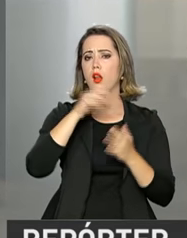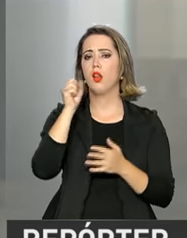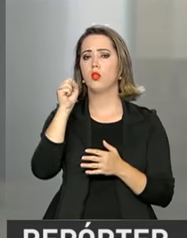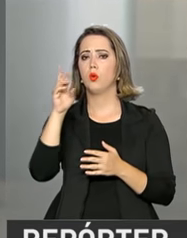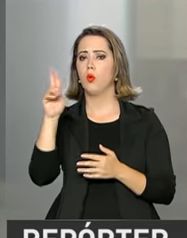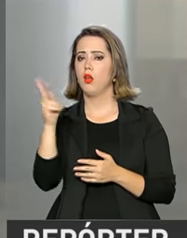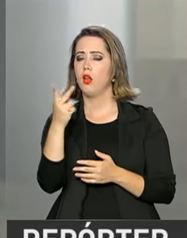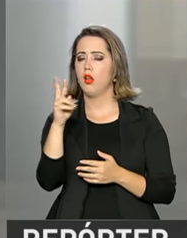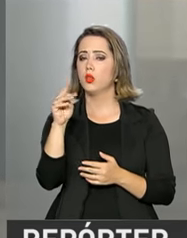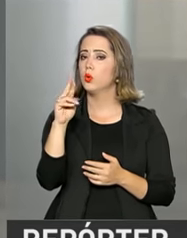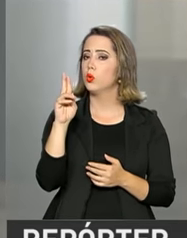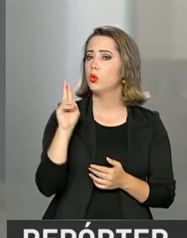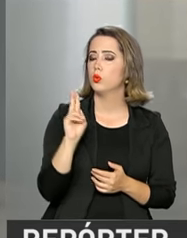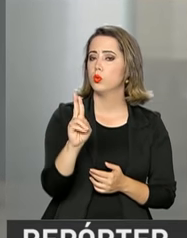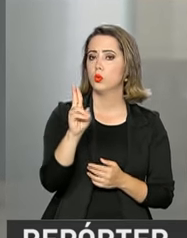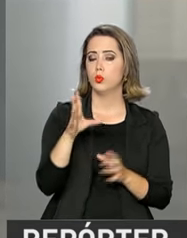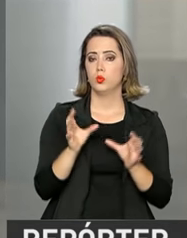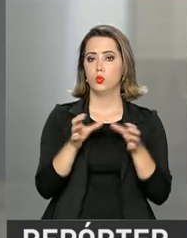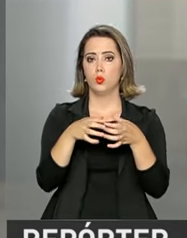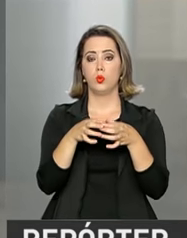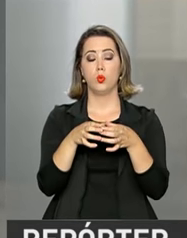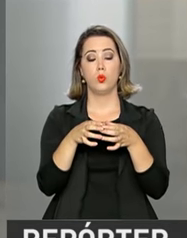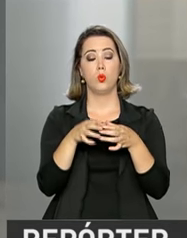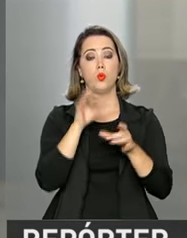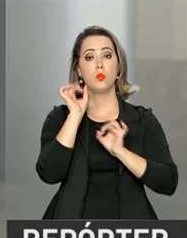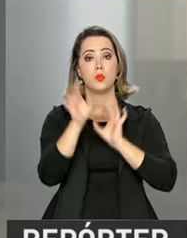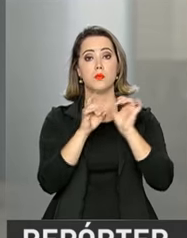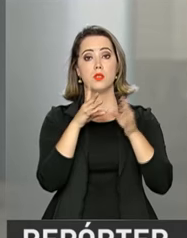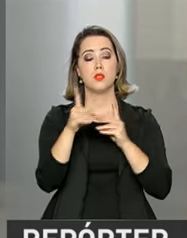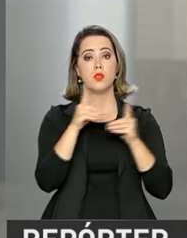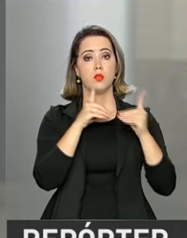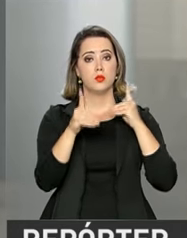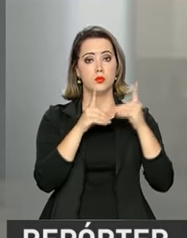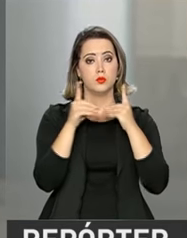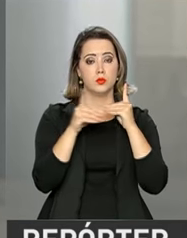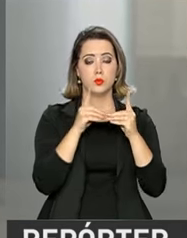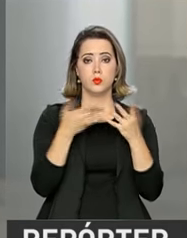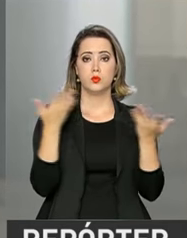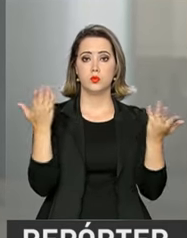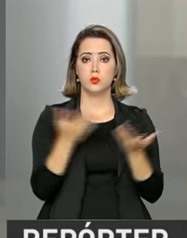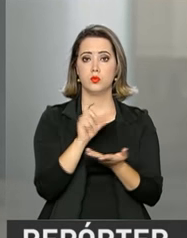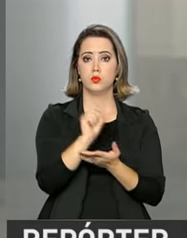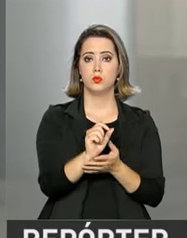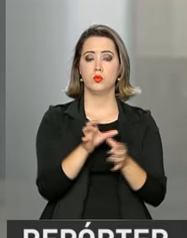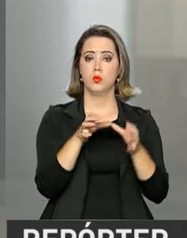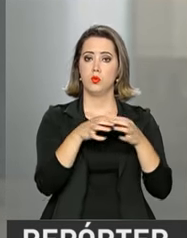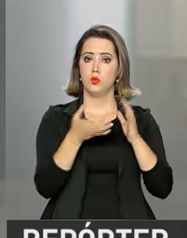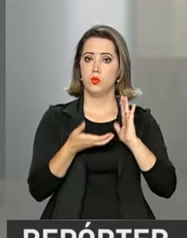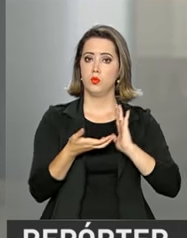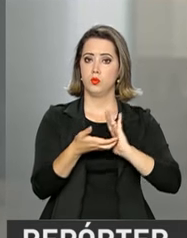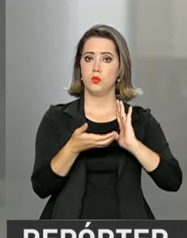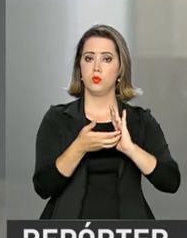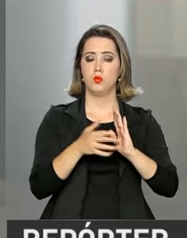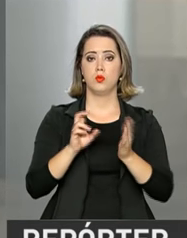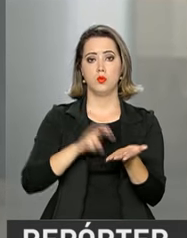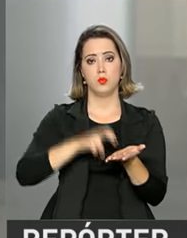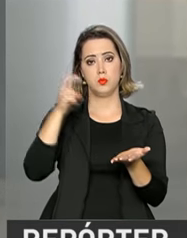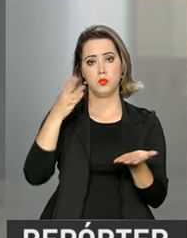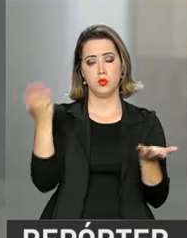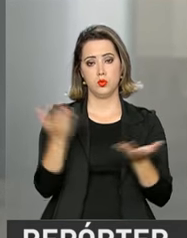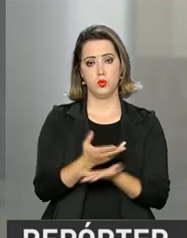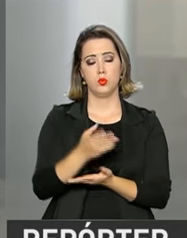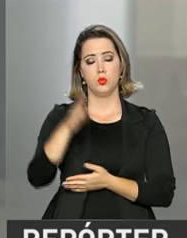na comissão especial que discute a reforma da previdência social na câmara dos deputados na manhã desta quarta